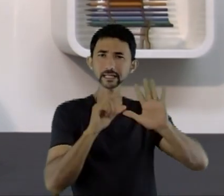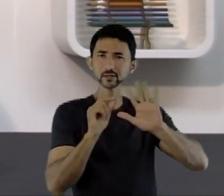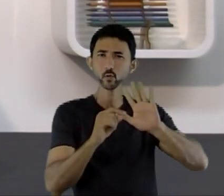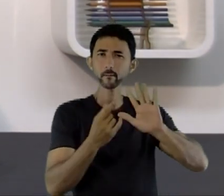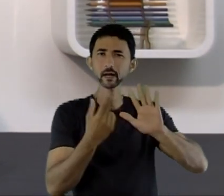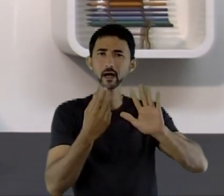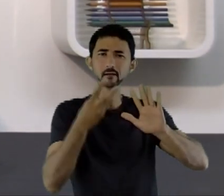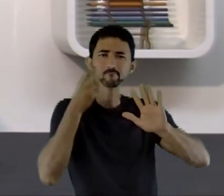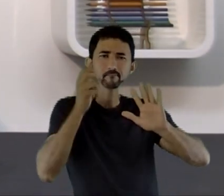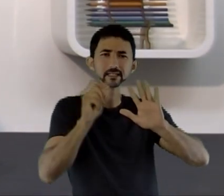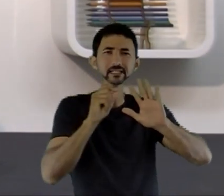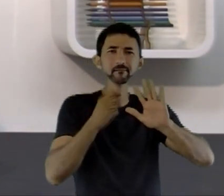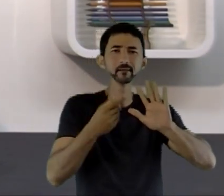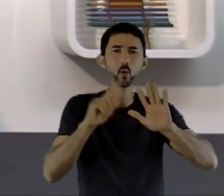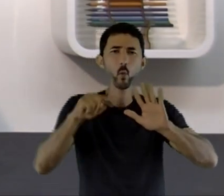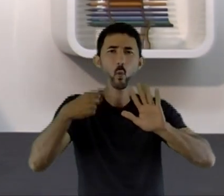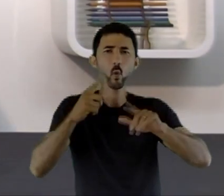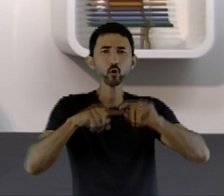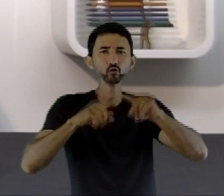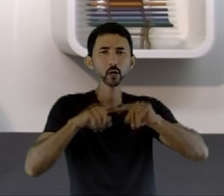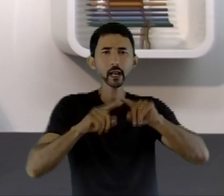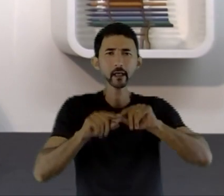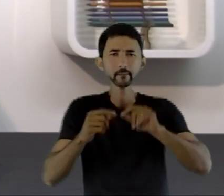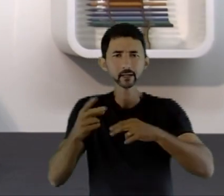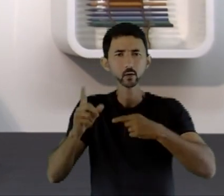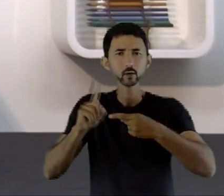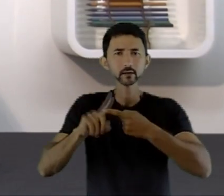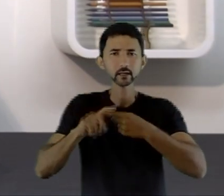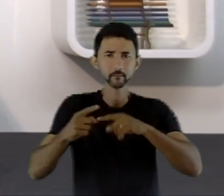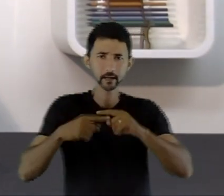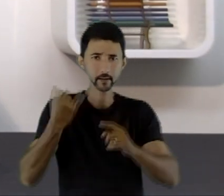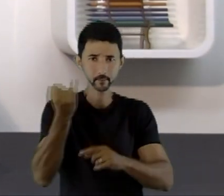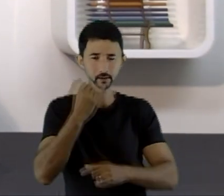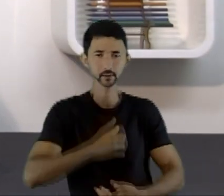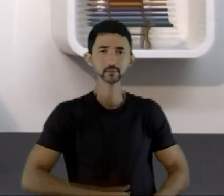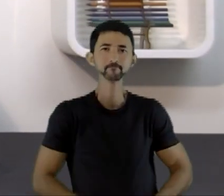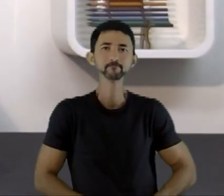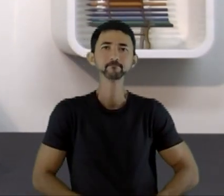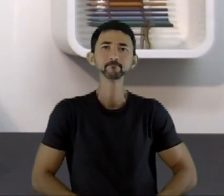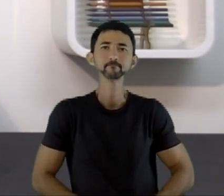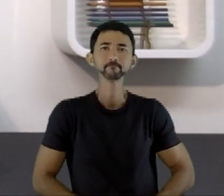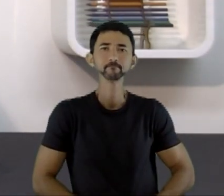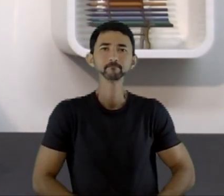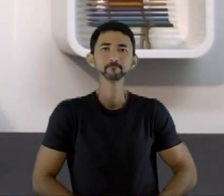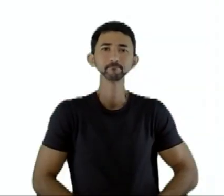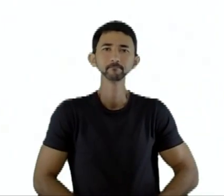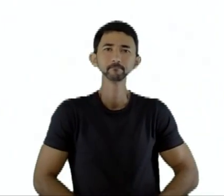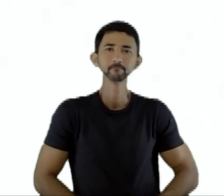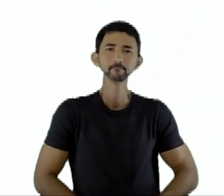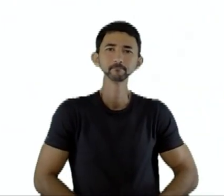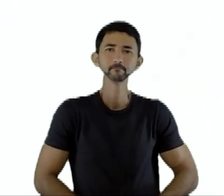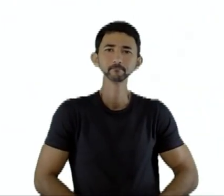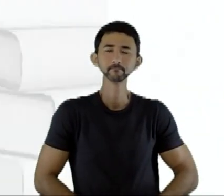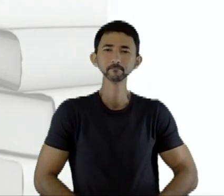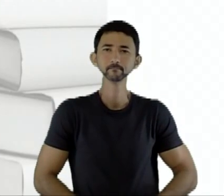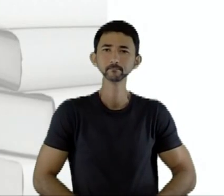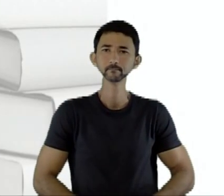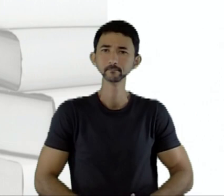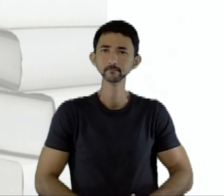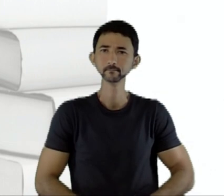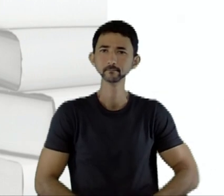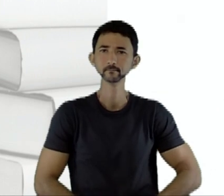para nós observarmos outros elementos que também são importantes. Acompanhe aí comigo na tela, por favor.